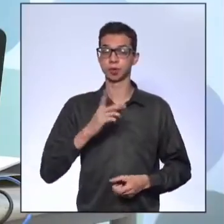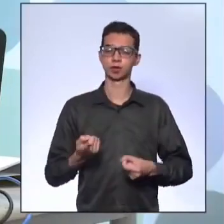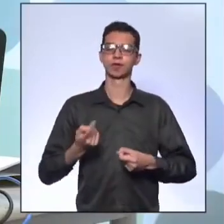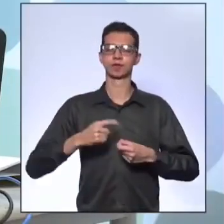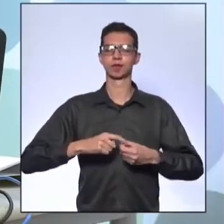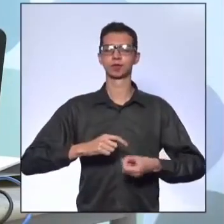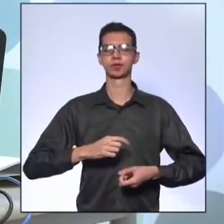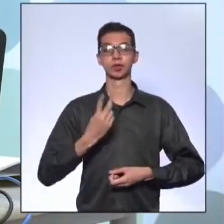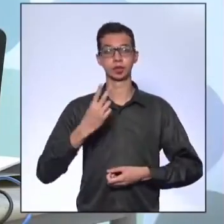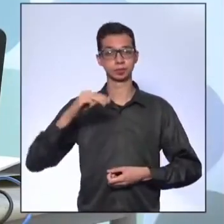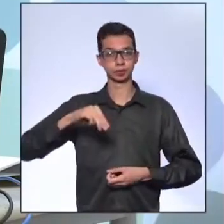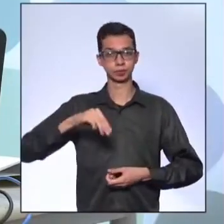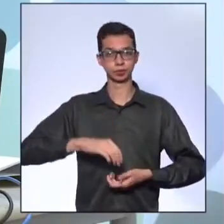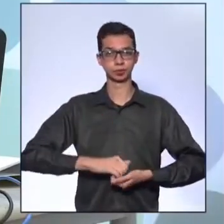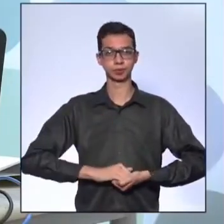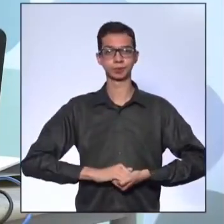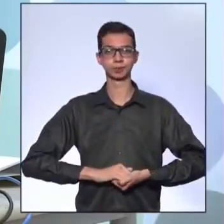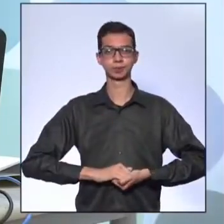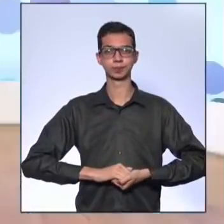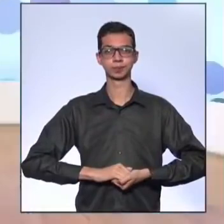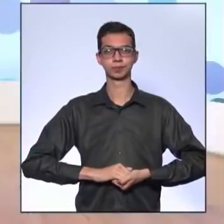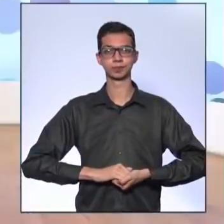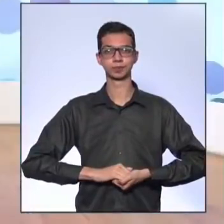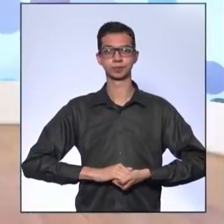volta, 2 minutos para responder. Vamos lá.